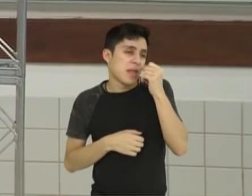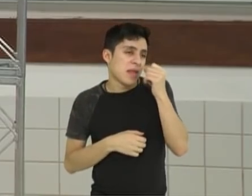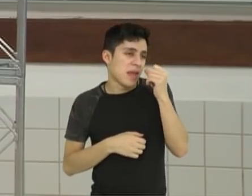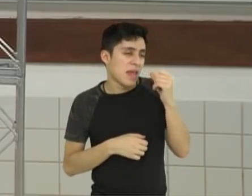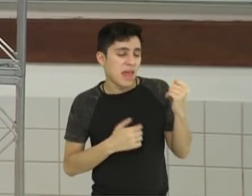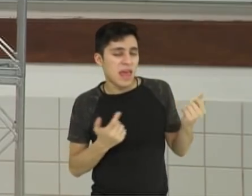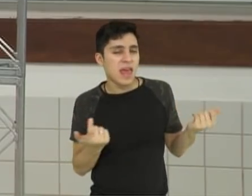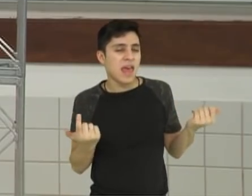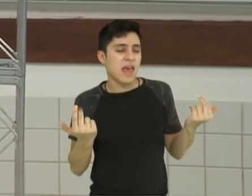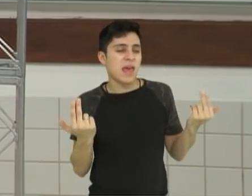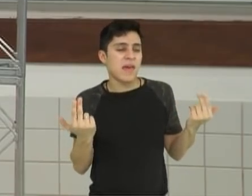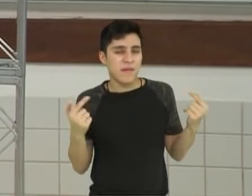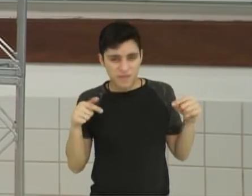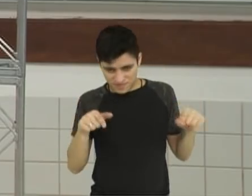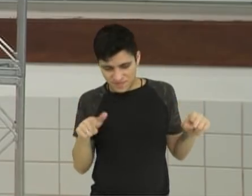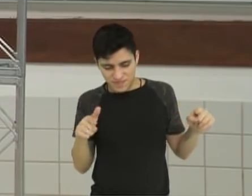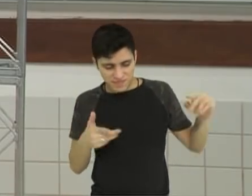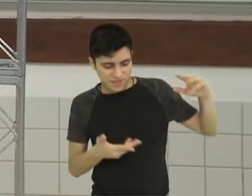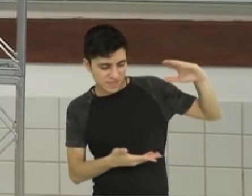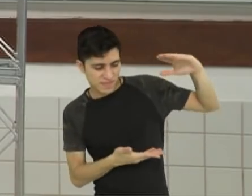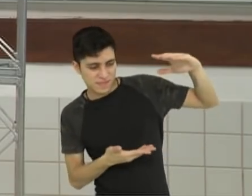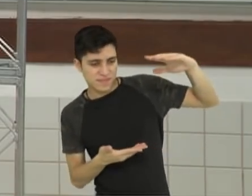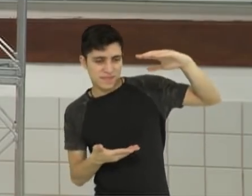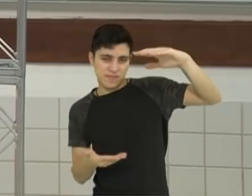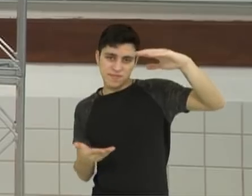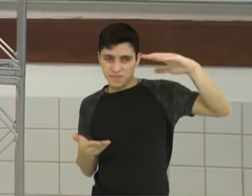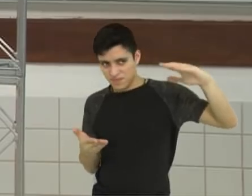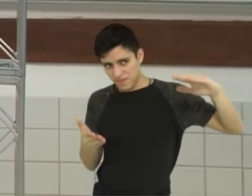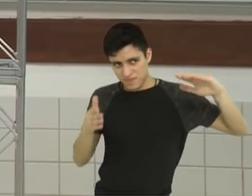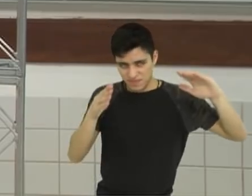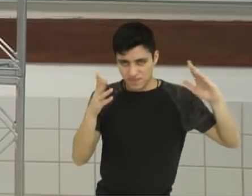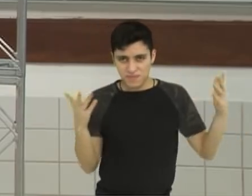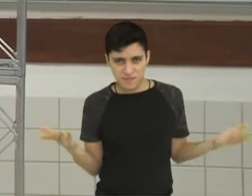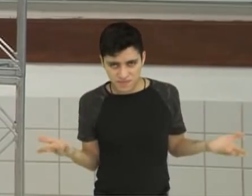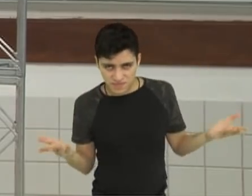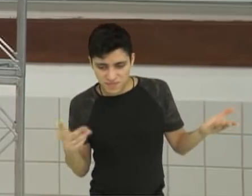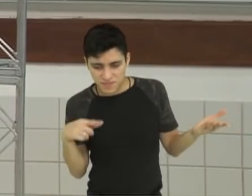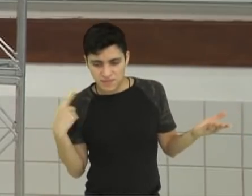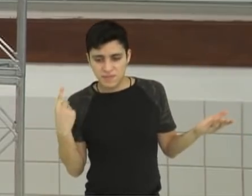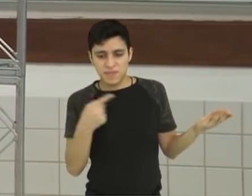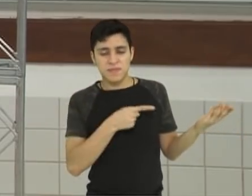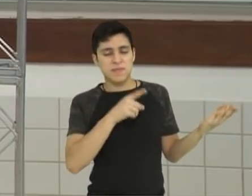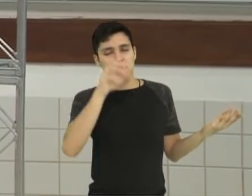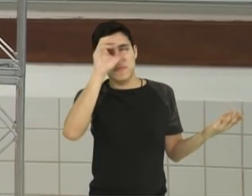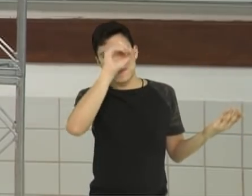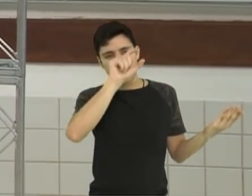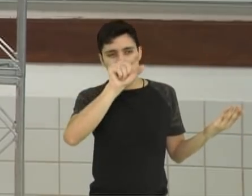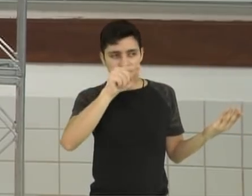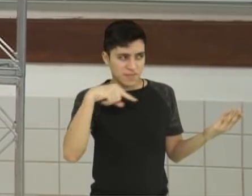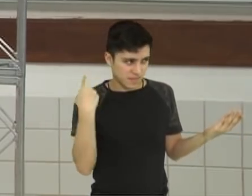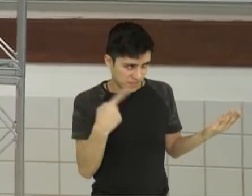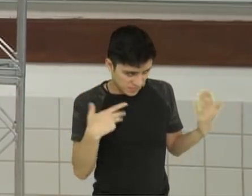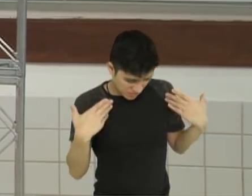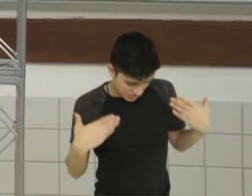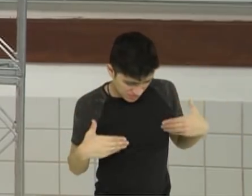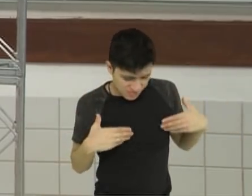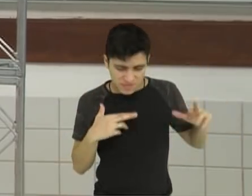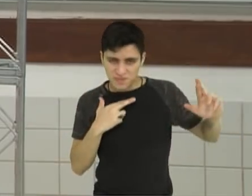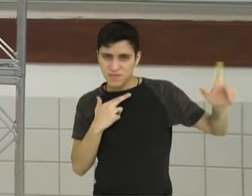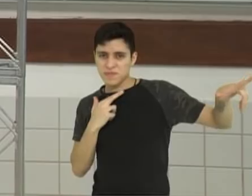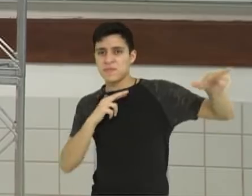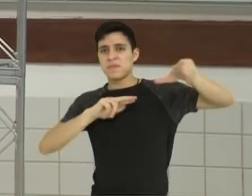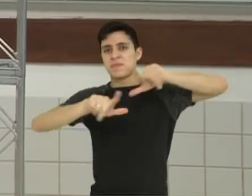esse boneco que eu trago aqui para vocês, esse modelo. Nós já aprendemos que o nosso corpo é diferente, cada corpo